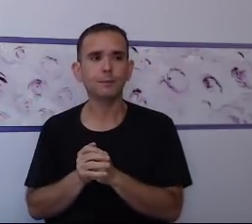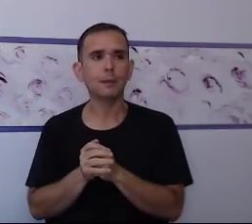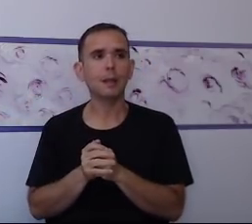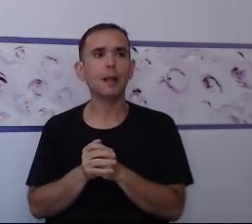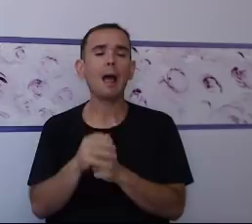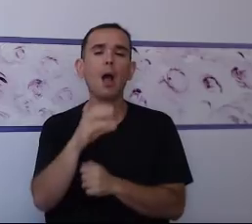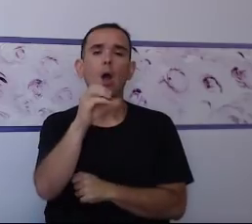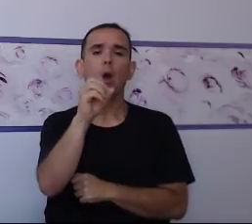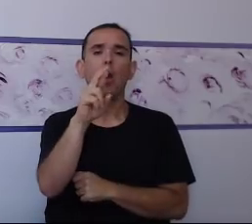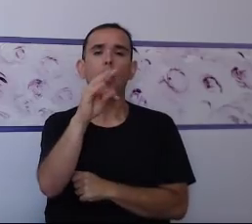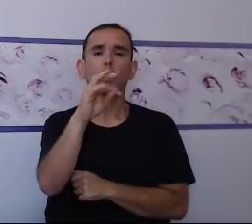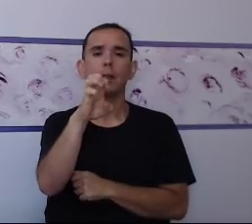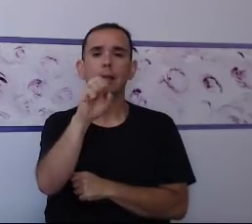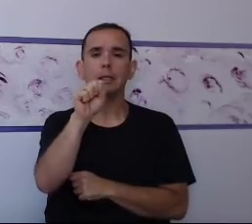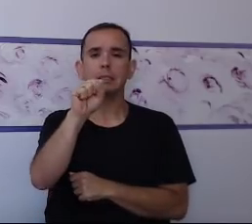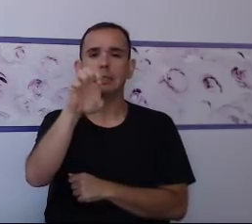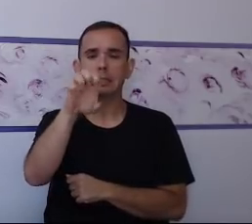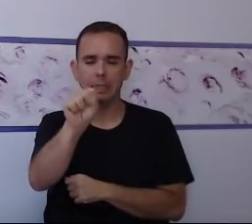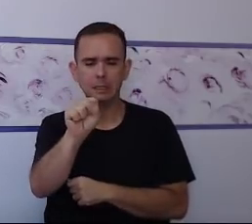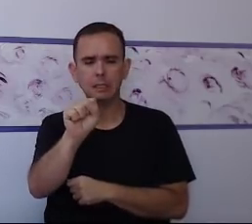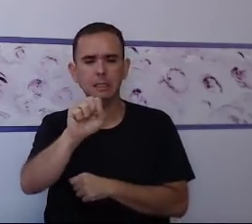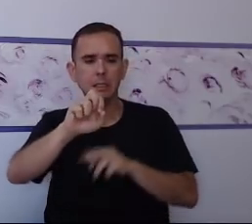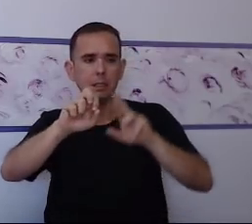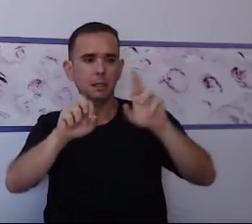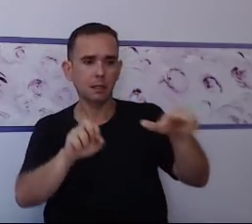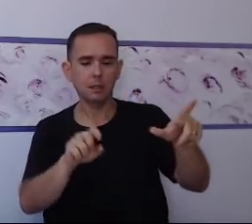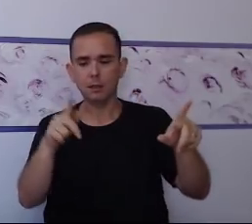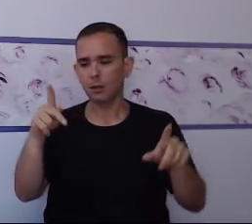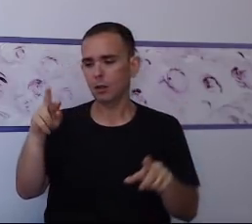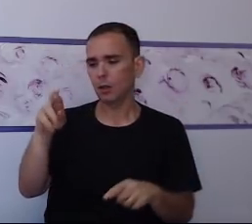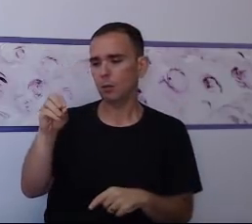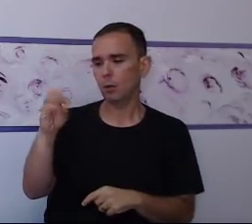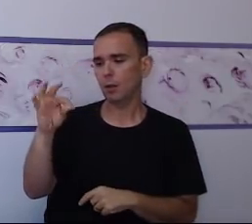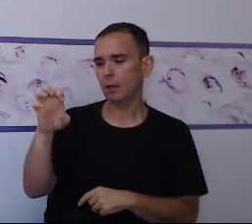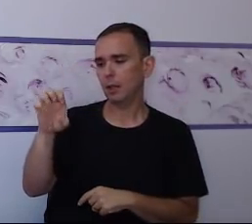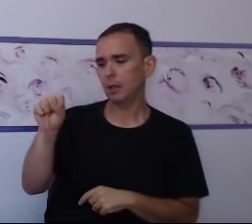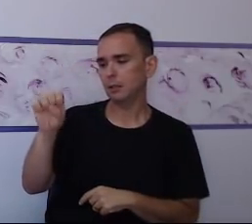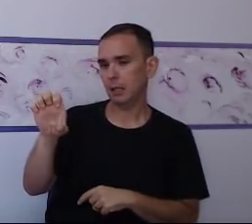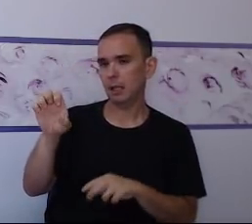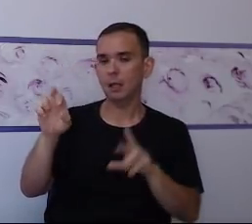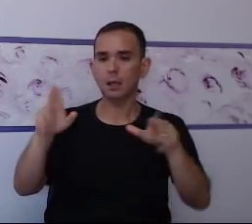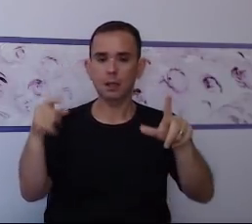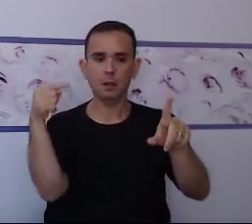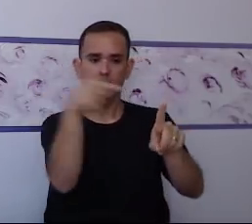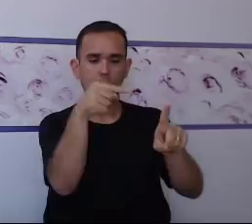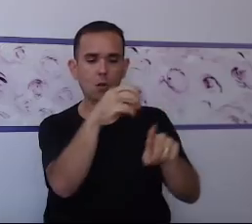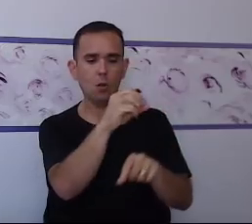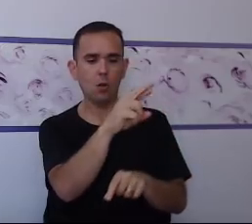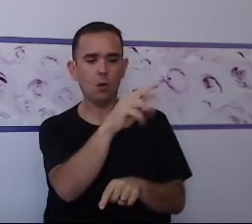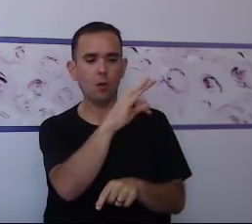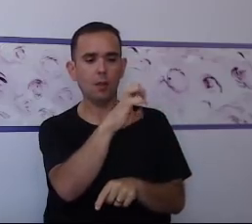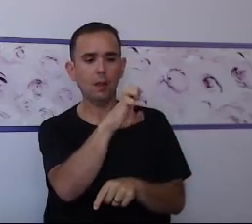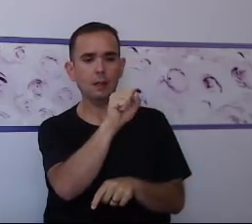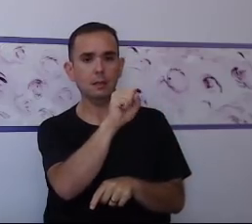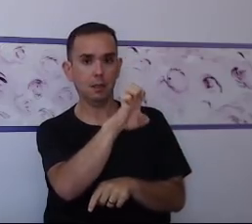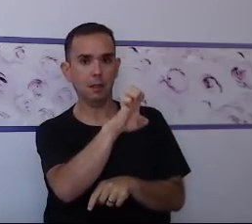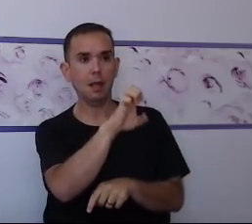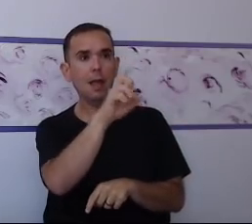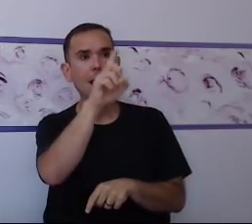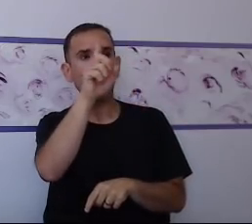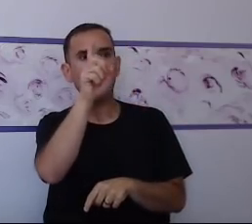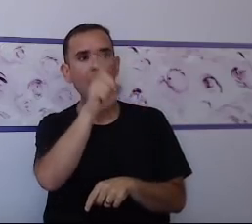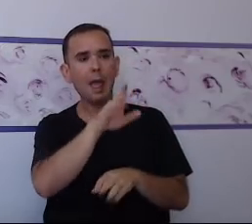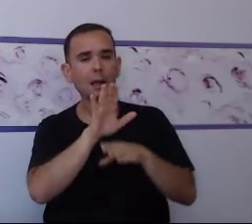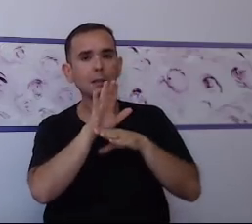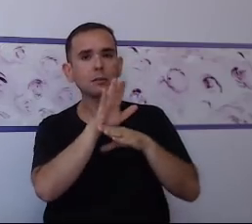órteses e próteses. Primeiro, eu vou falar a diferença para vocês de órtese e prótese. Órtese. A órtese, ela serve